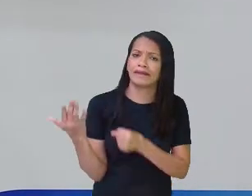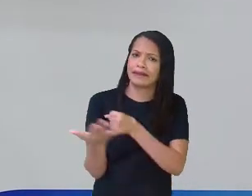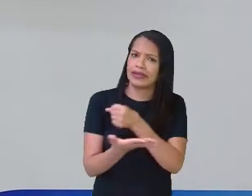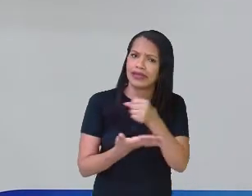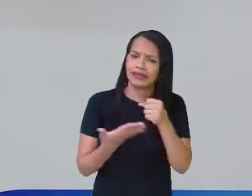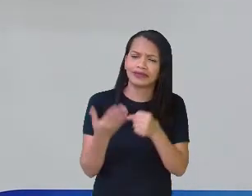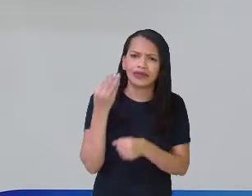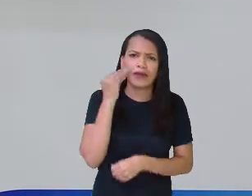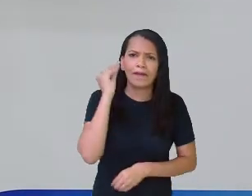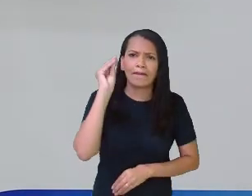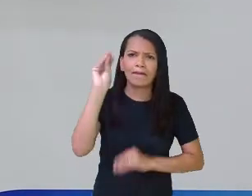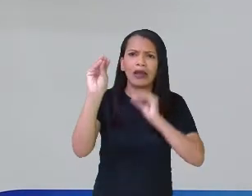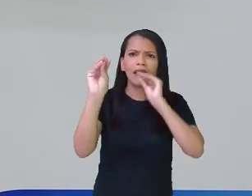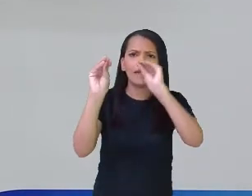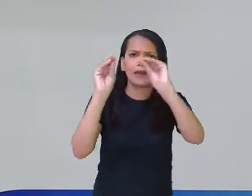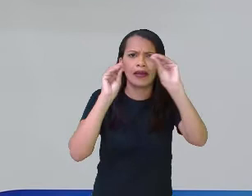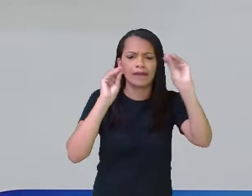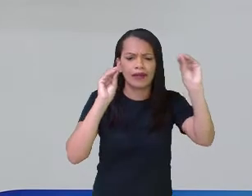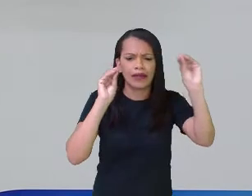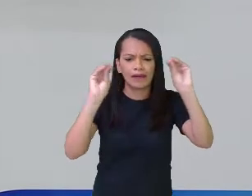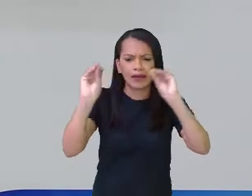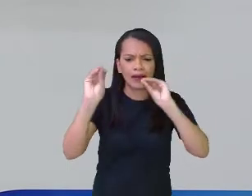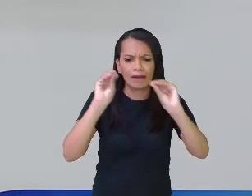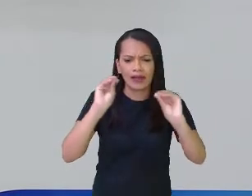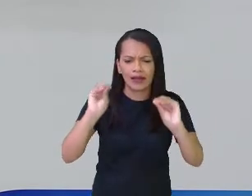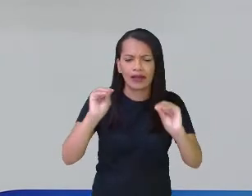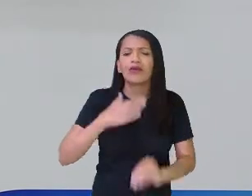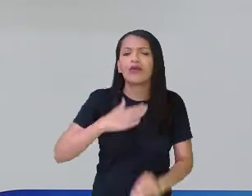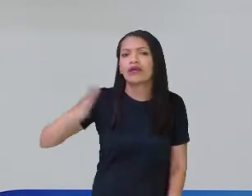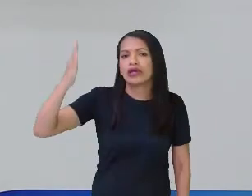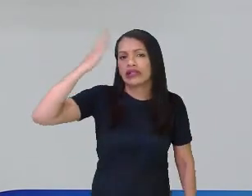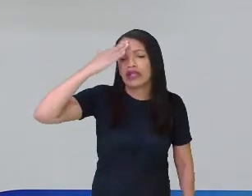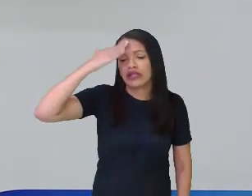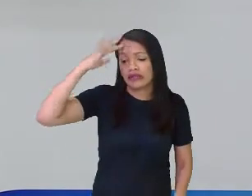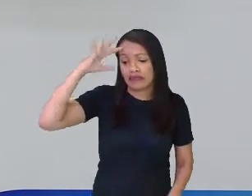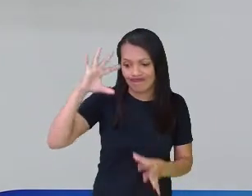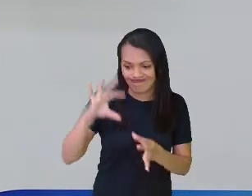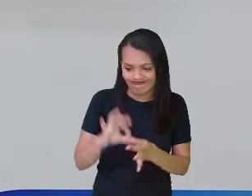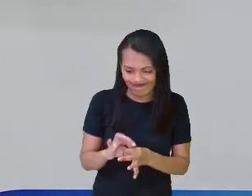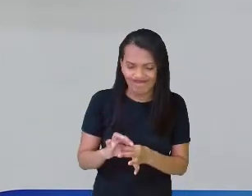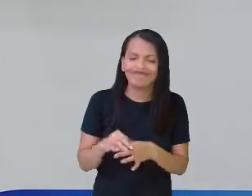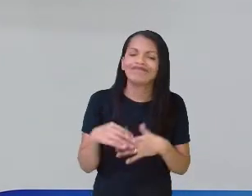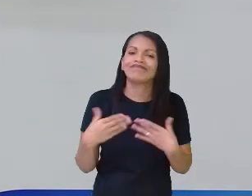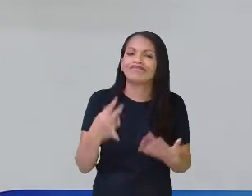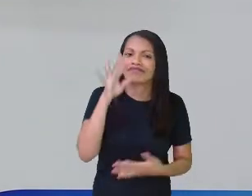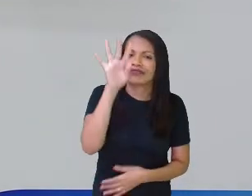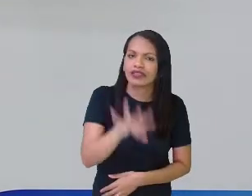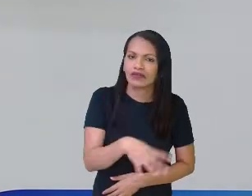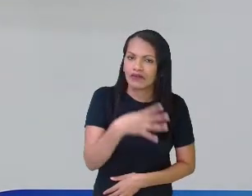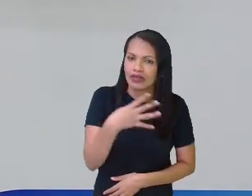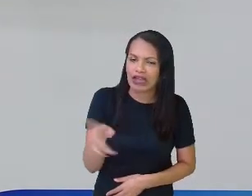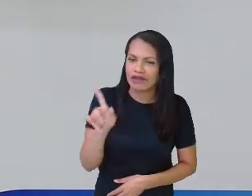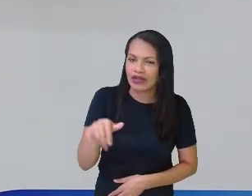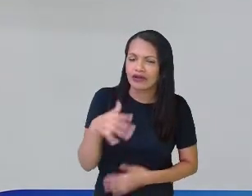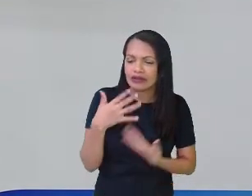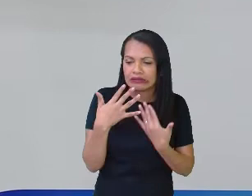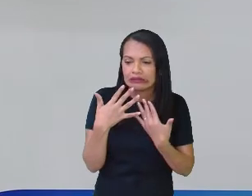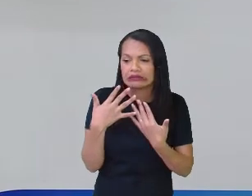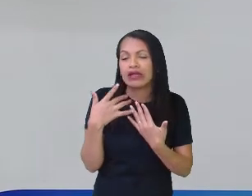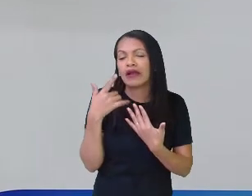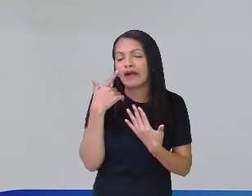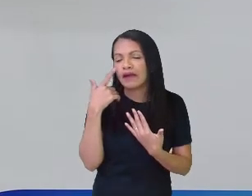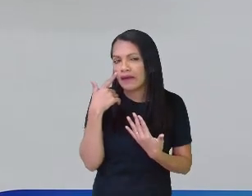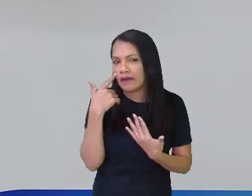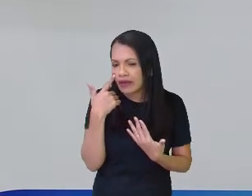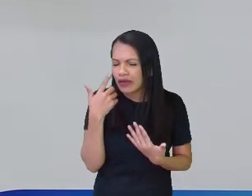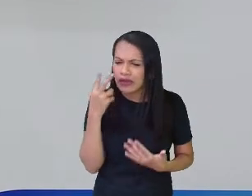conseguir entender de forma mais objetiva, certo? Digamos assim, o gráfico ele é mais atrativo, só que as